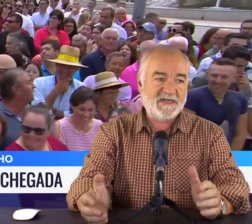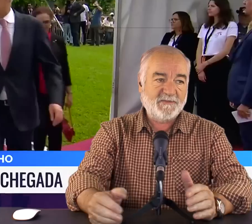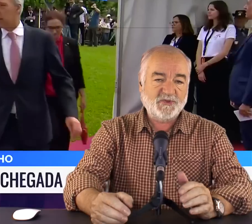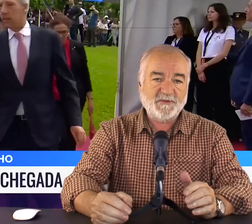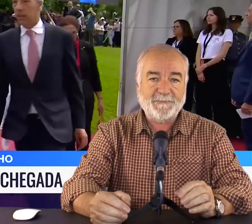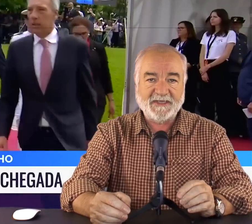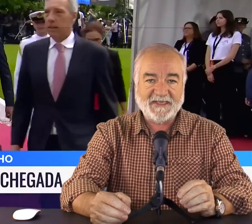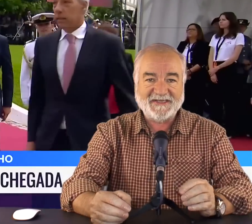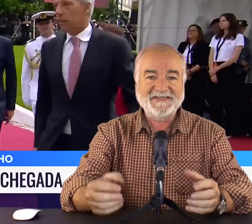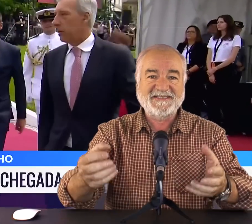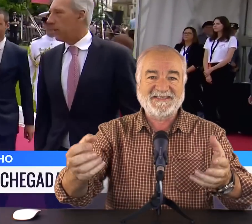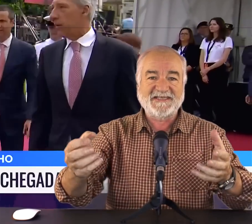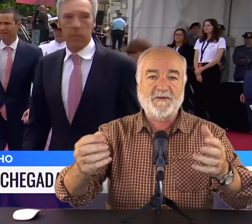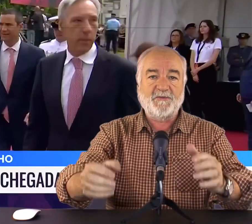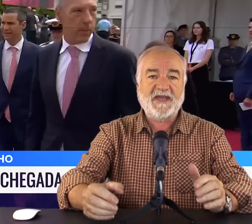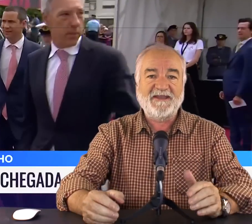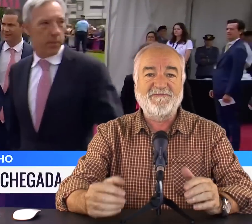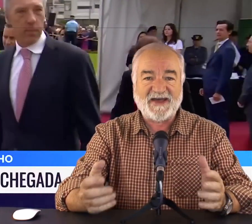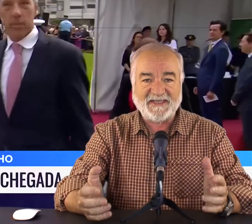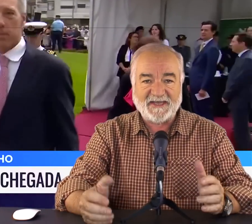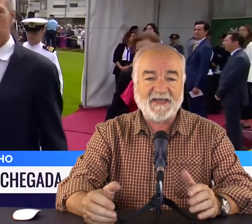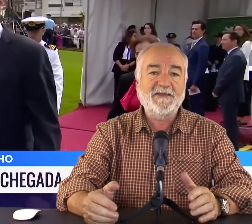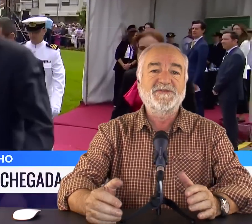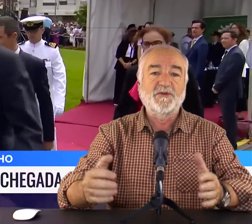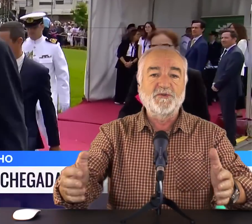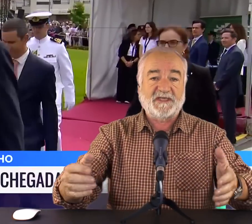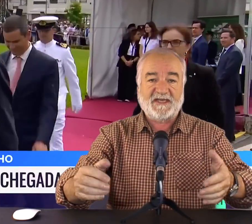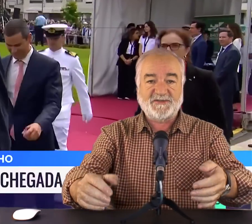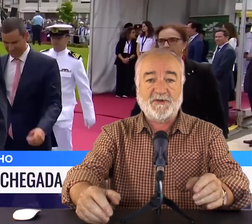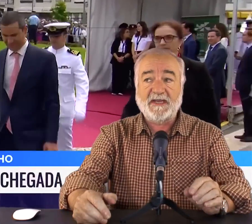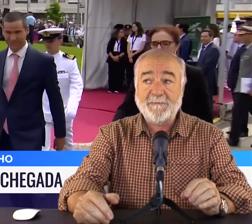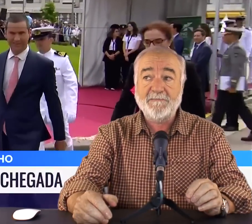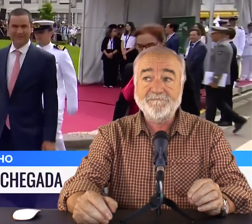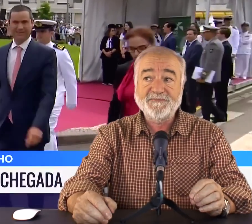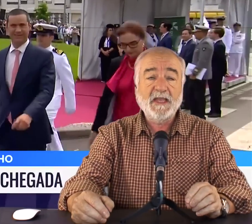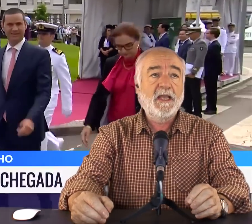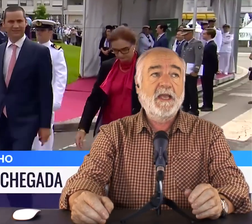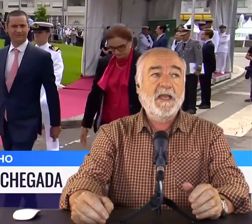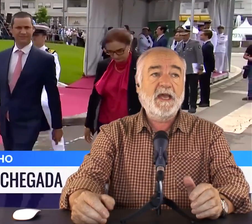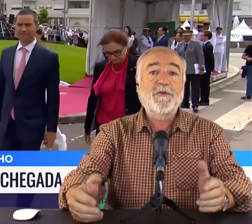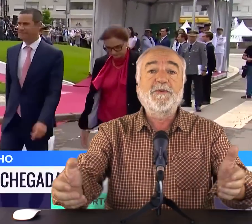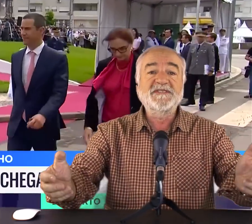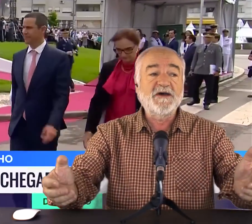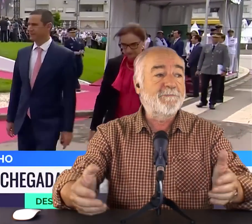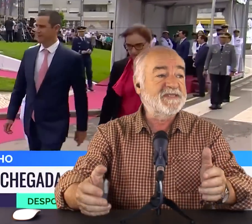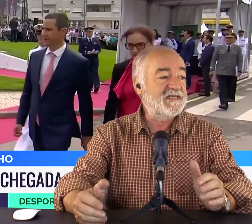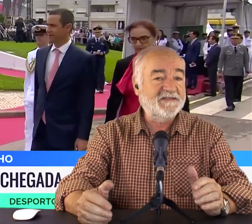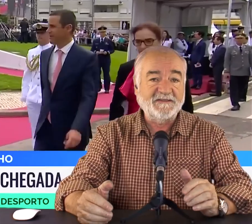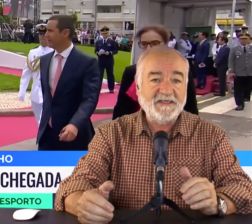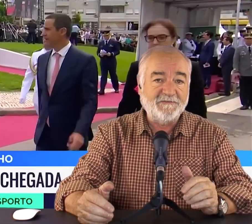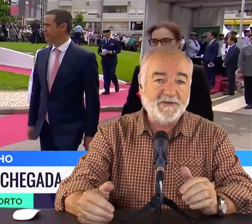começamos pela recepção em vaia absoluta a João Gama a população